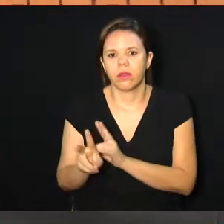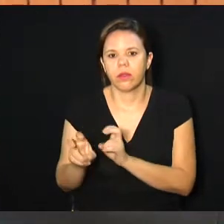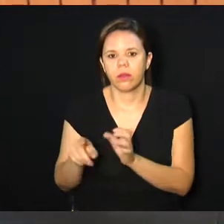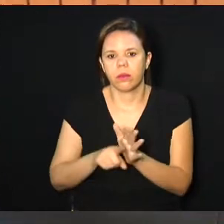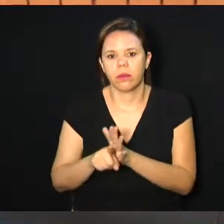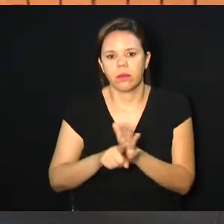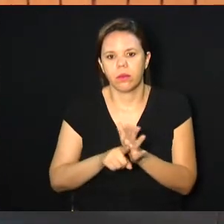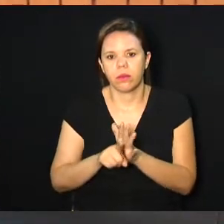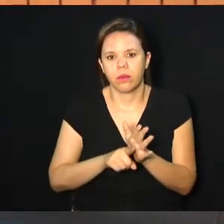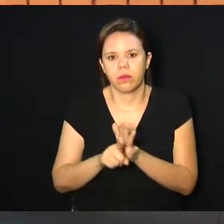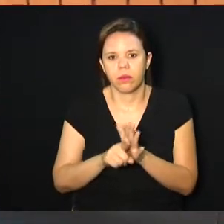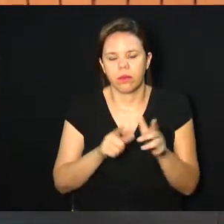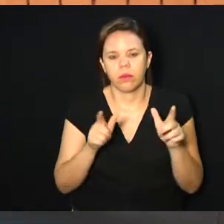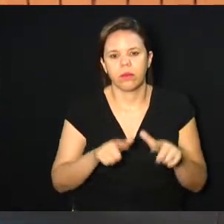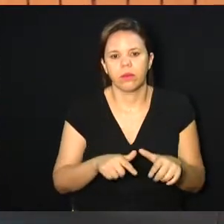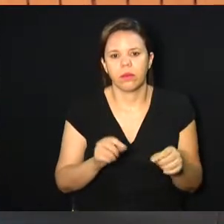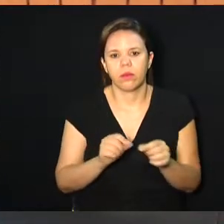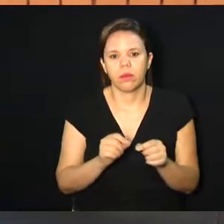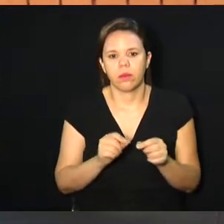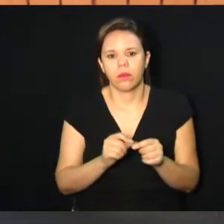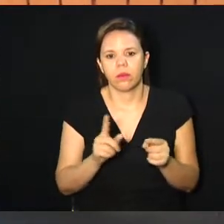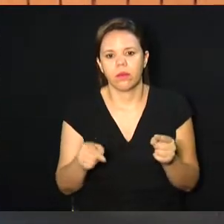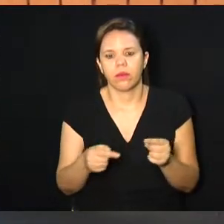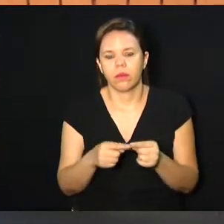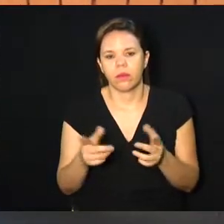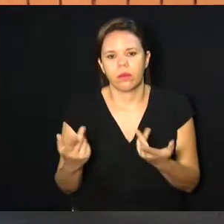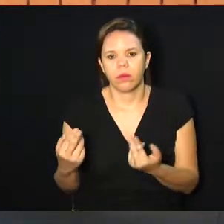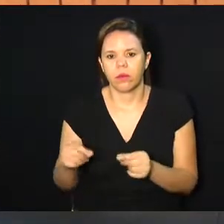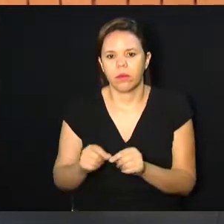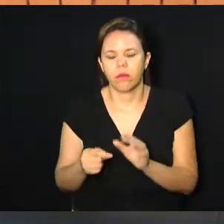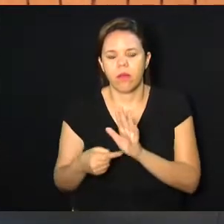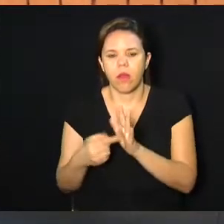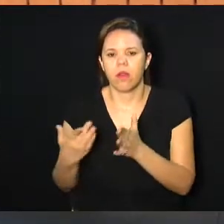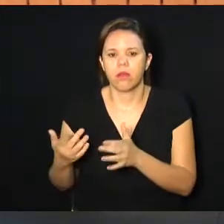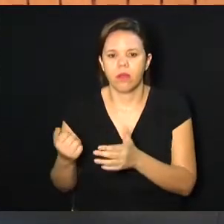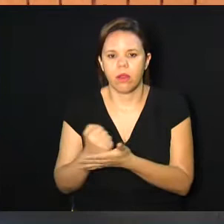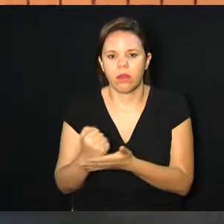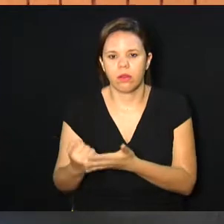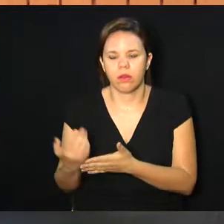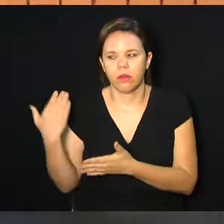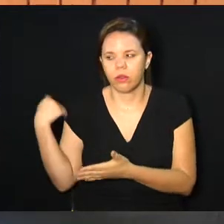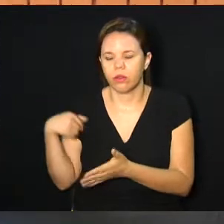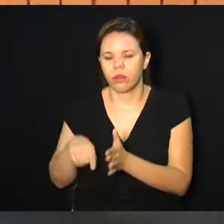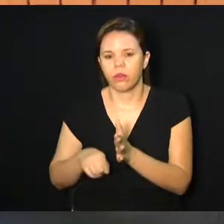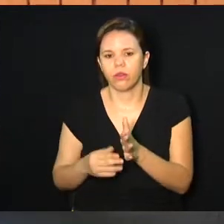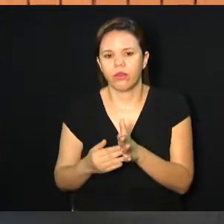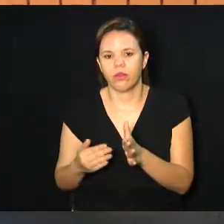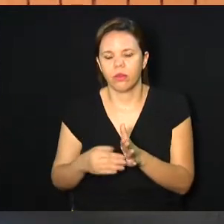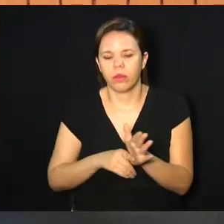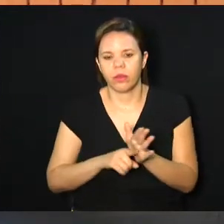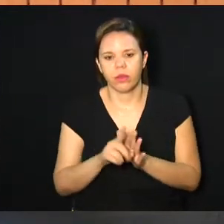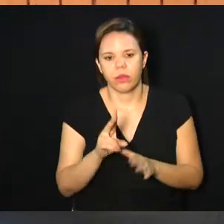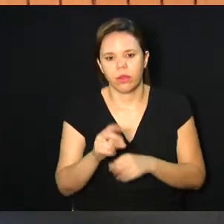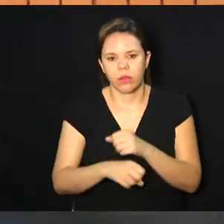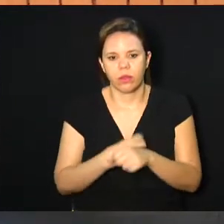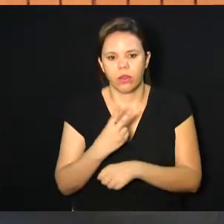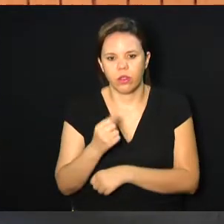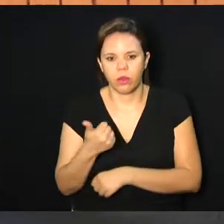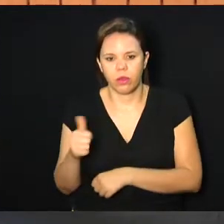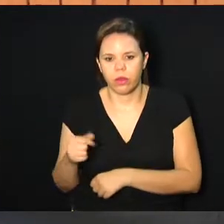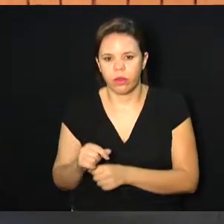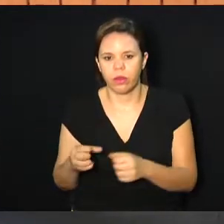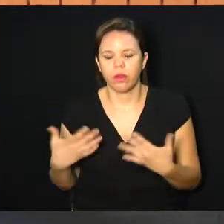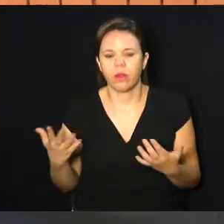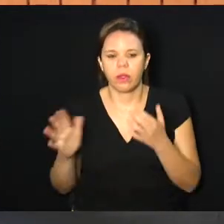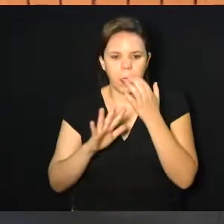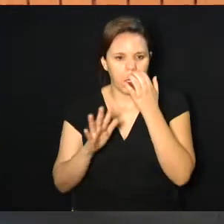de origem e destino. Pelo que a licitação aponta, a última pesquisa foi feita em 2011. O quanto que é